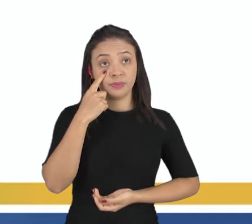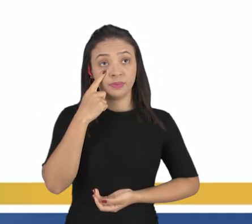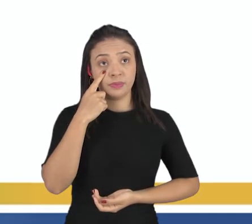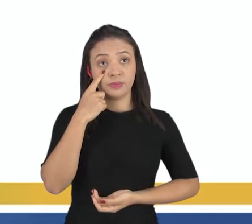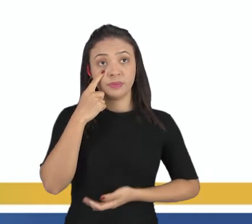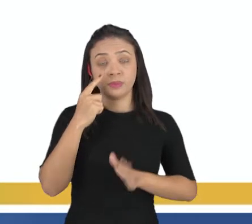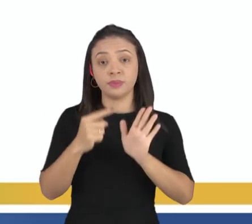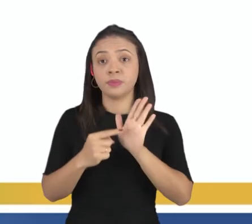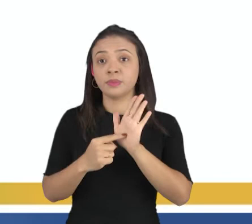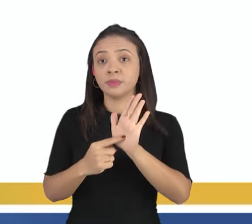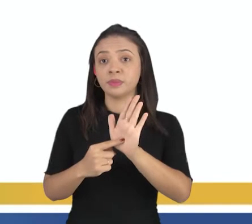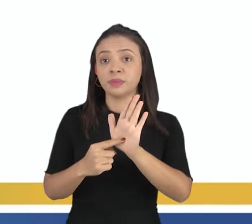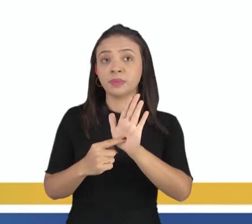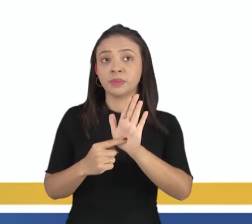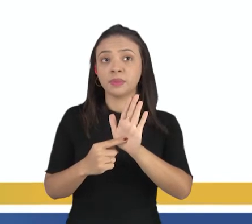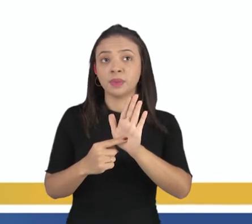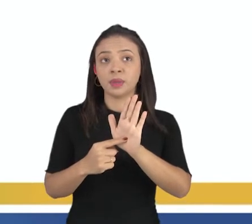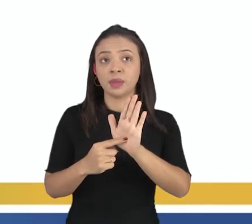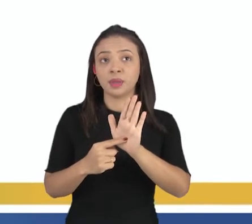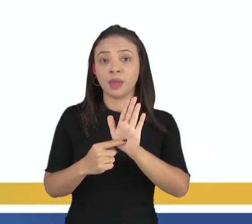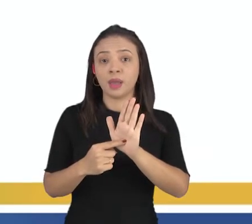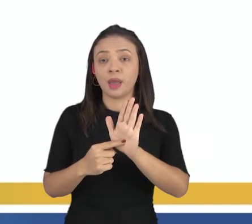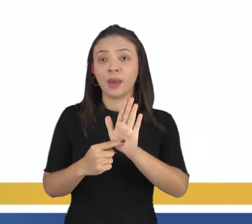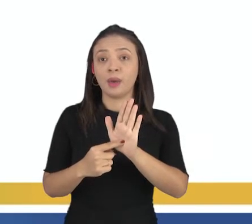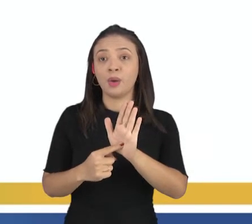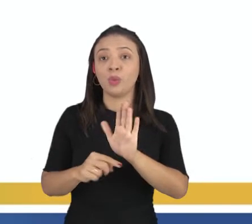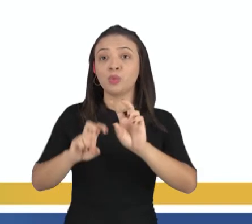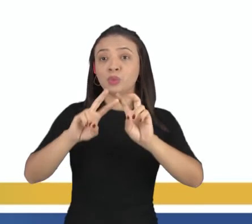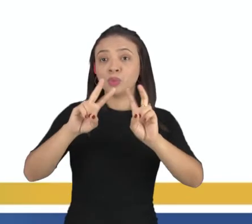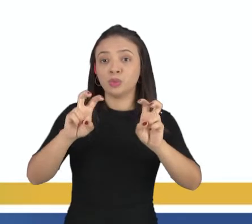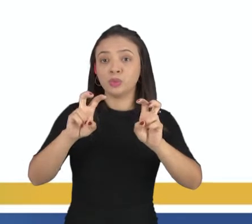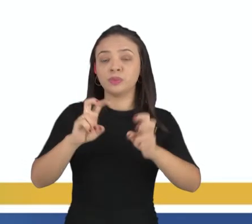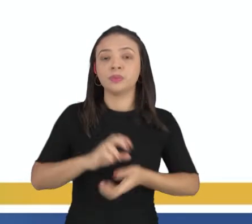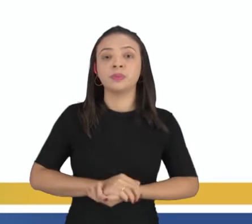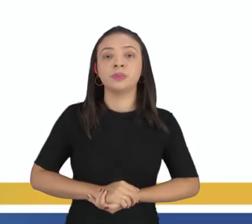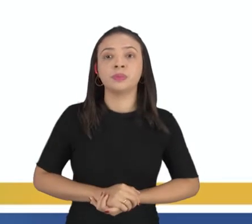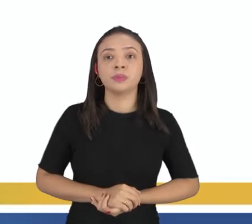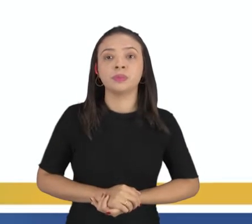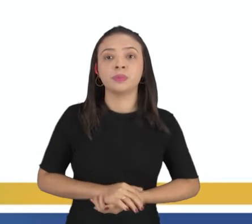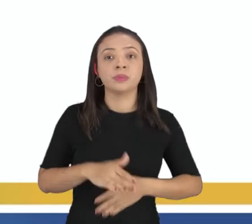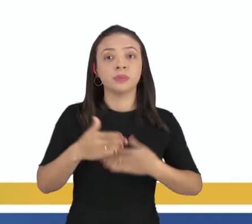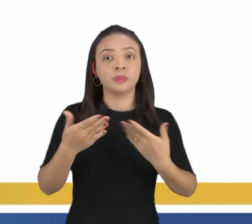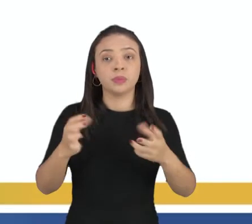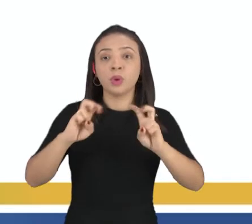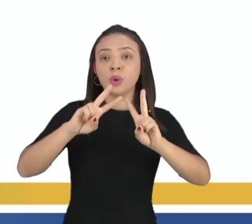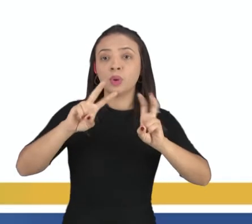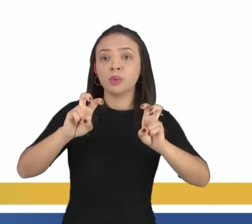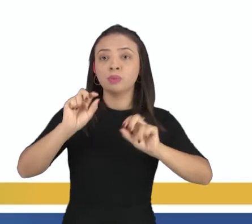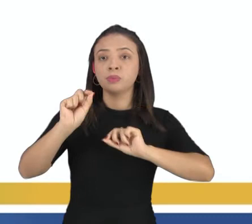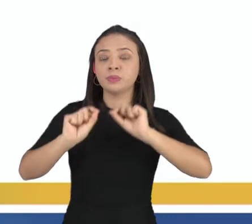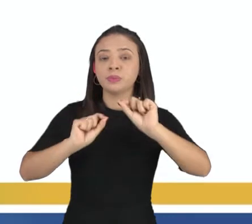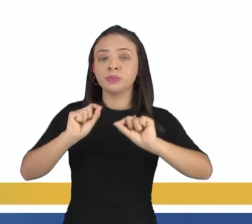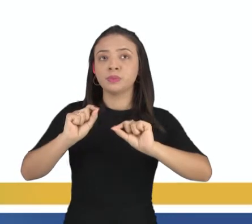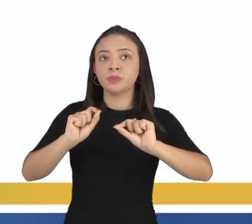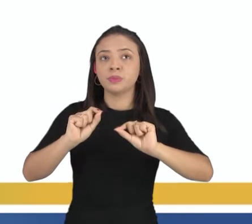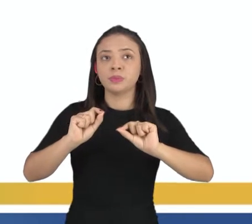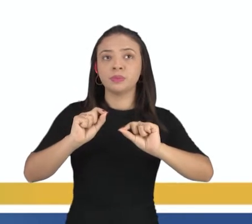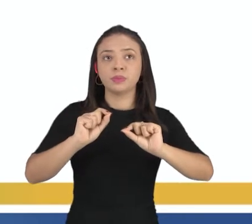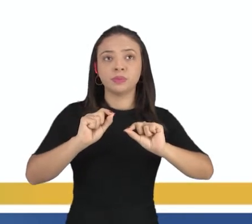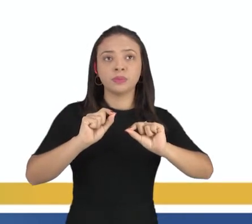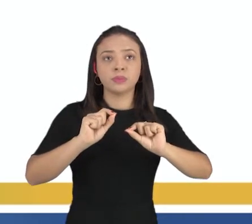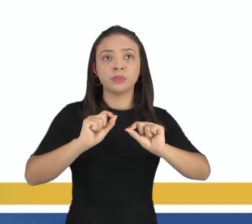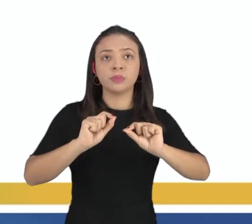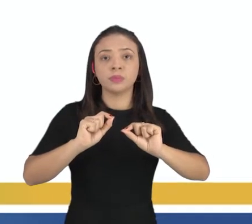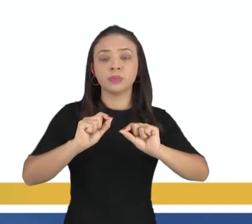introdução ele vai trazer o quê? A abordagem do tema, a apresentação. Então, o nosso título vai falar sobre o